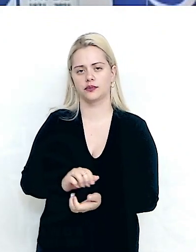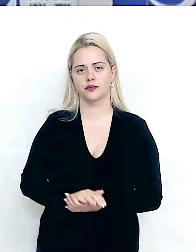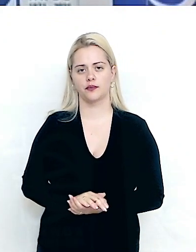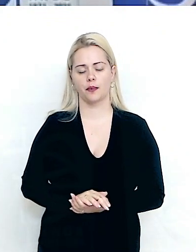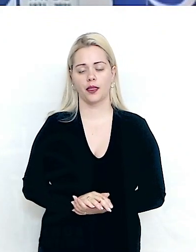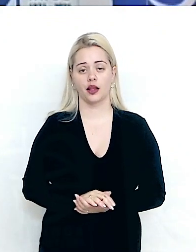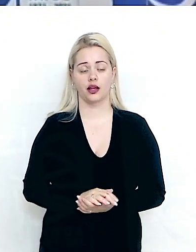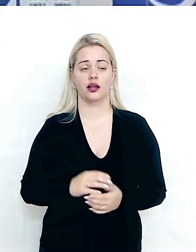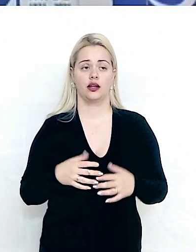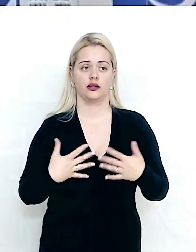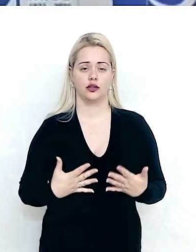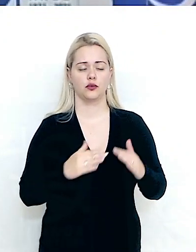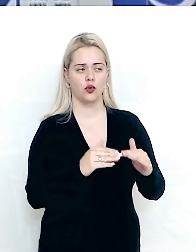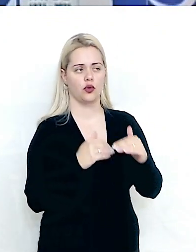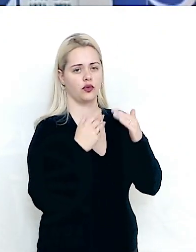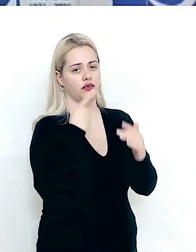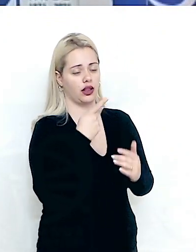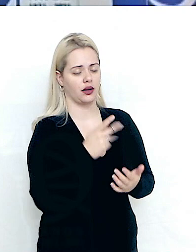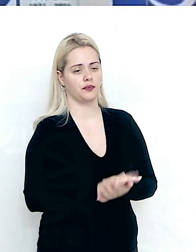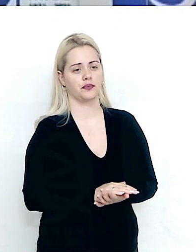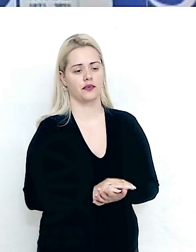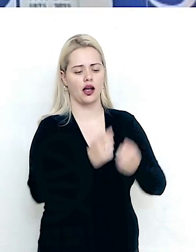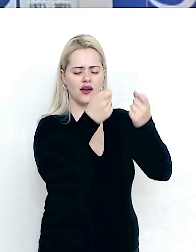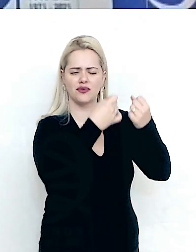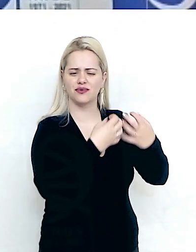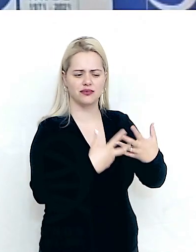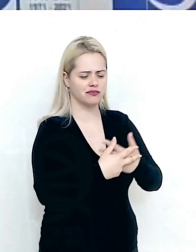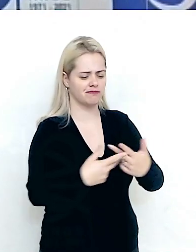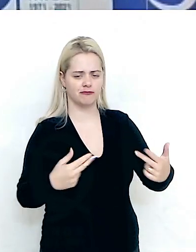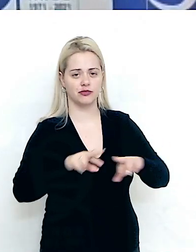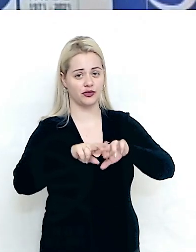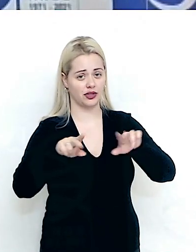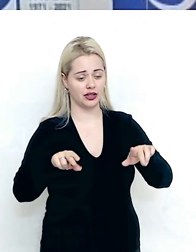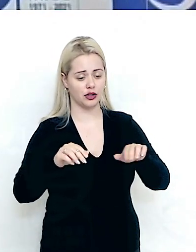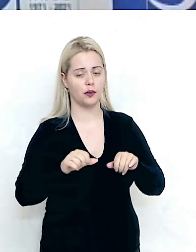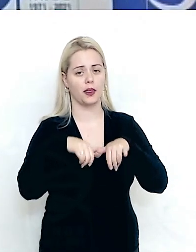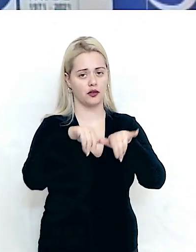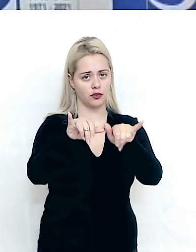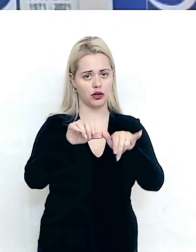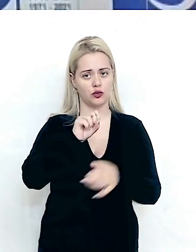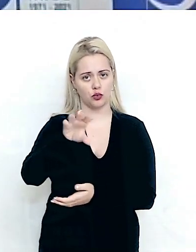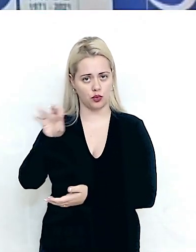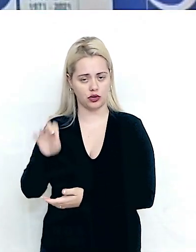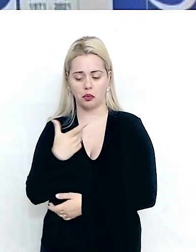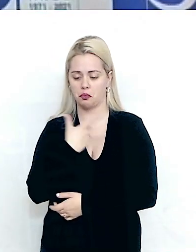Ponto que a gente vai levantar: vários dos produtos exportados pelo Brasil não